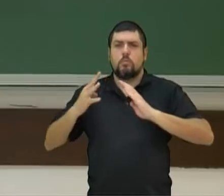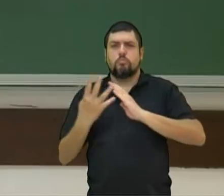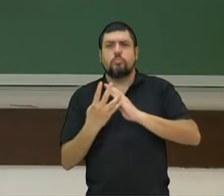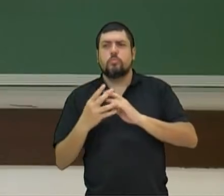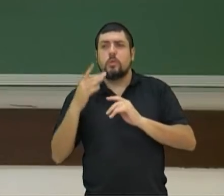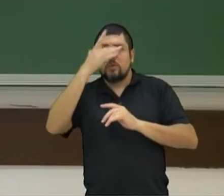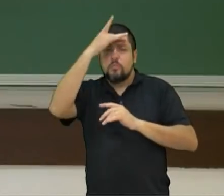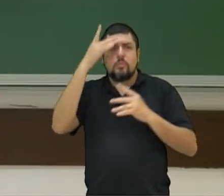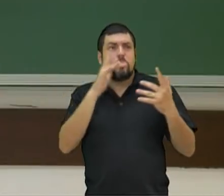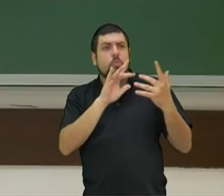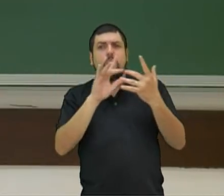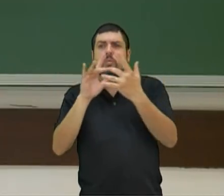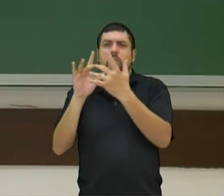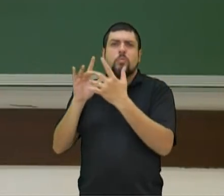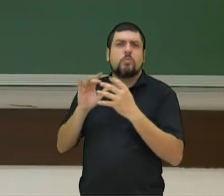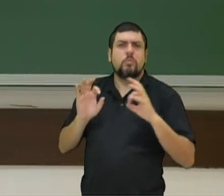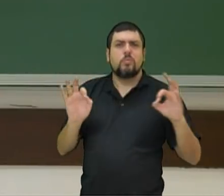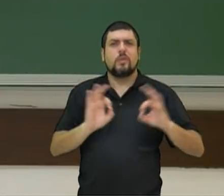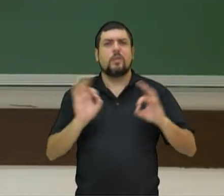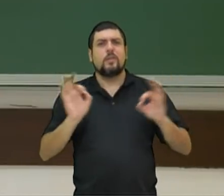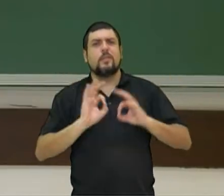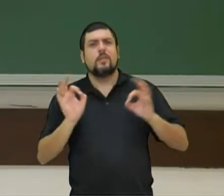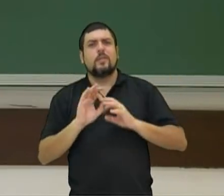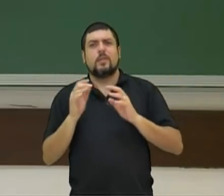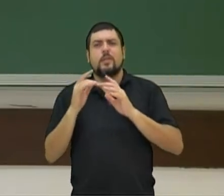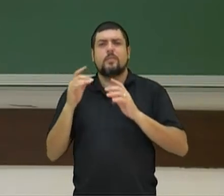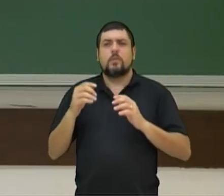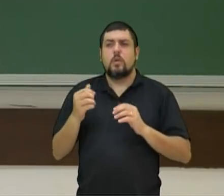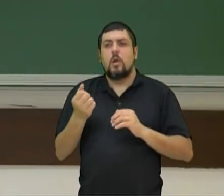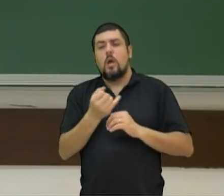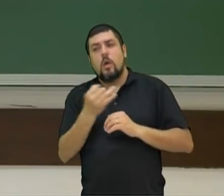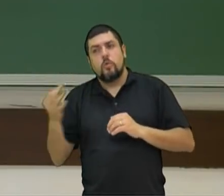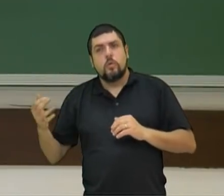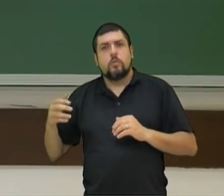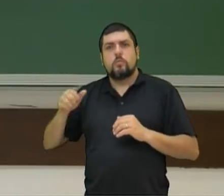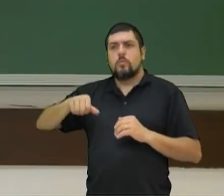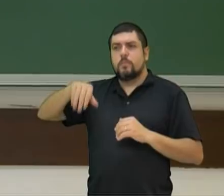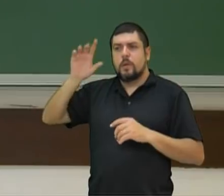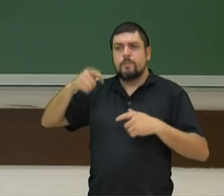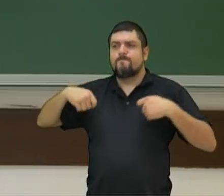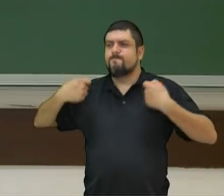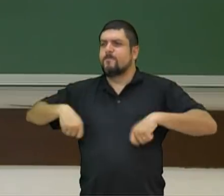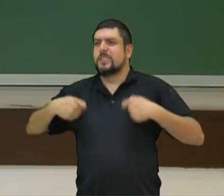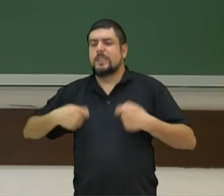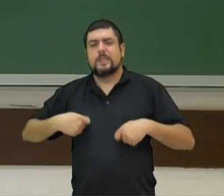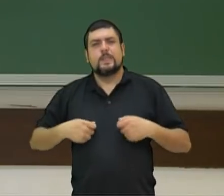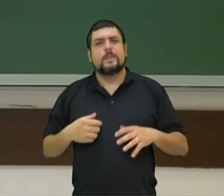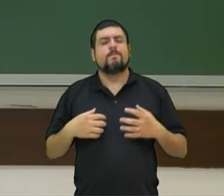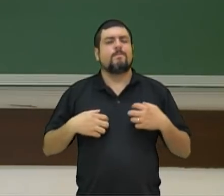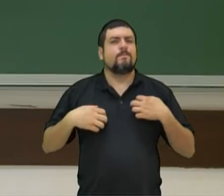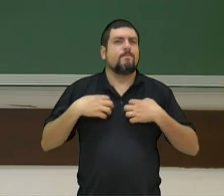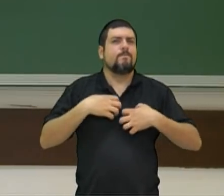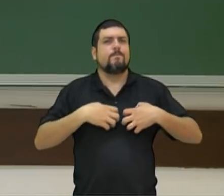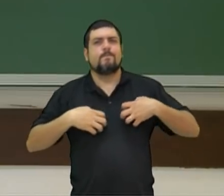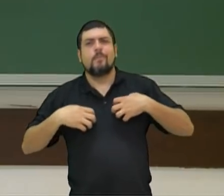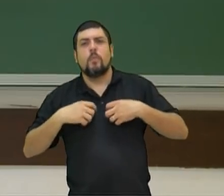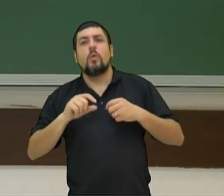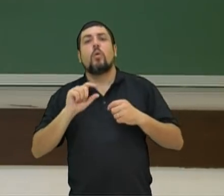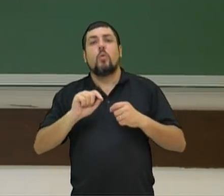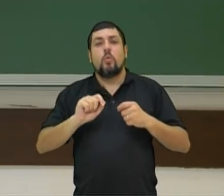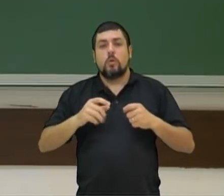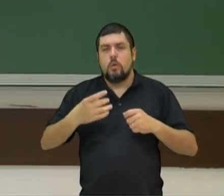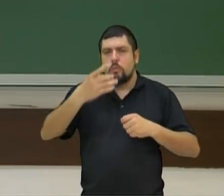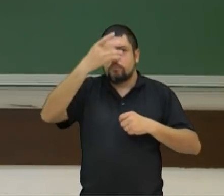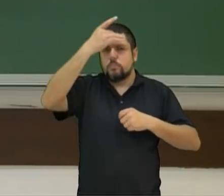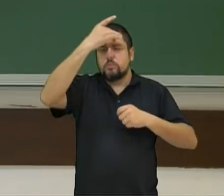com as pessoas, algumas pessoas com mais necessidades e outras não. Então, isso causa uma carga muito grande no